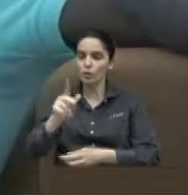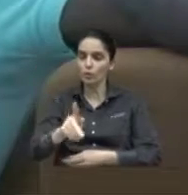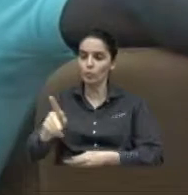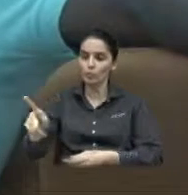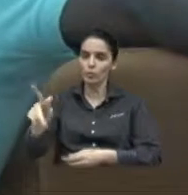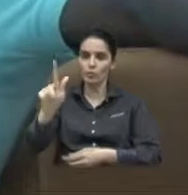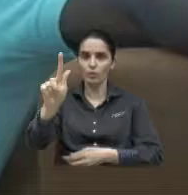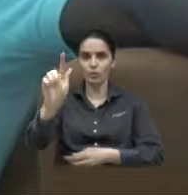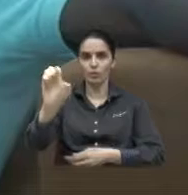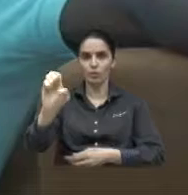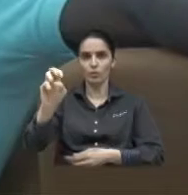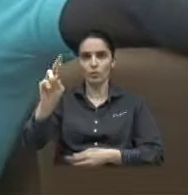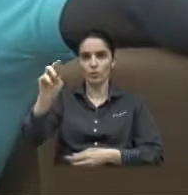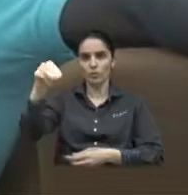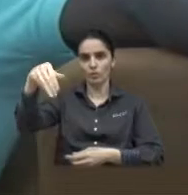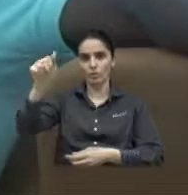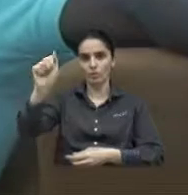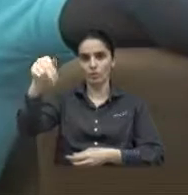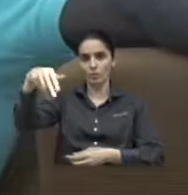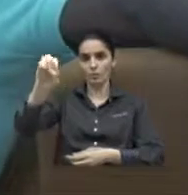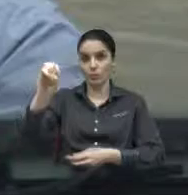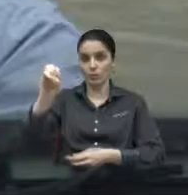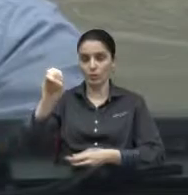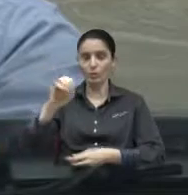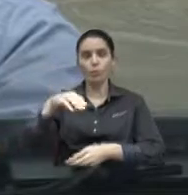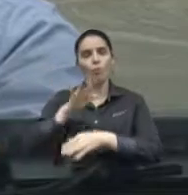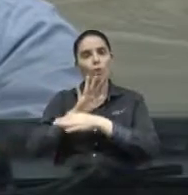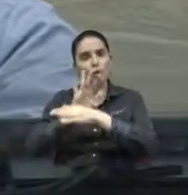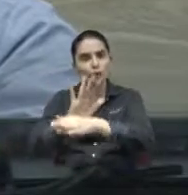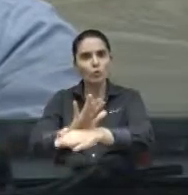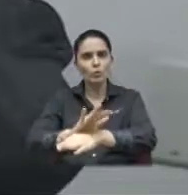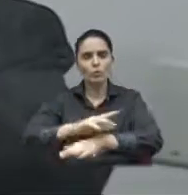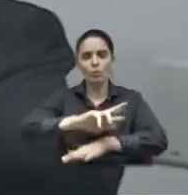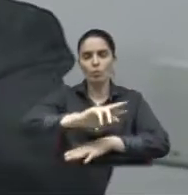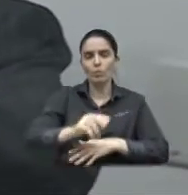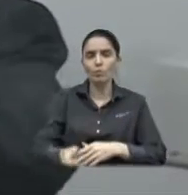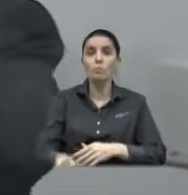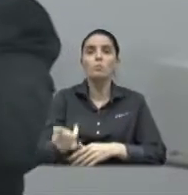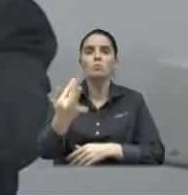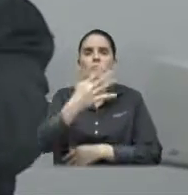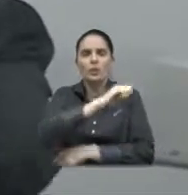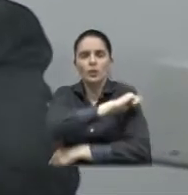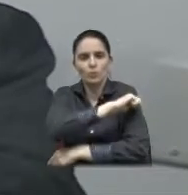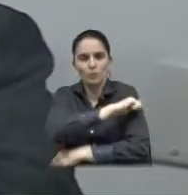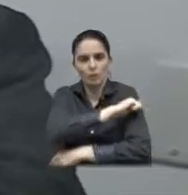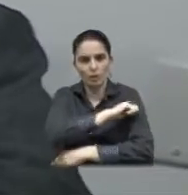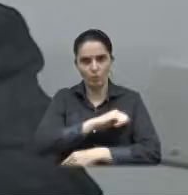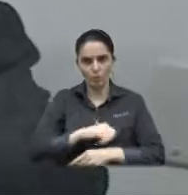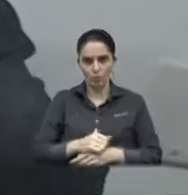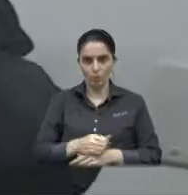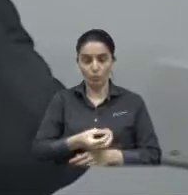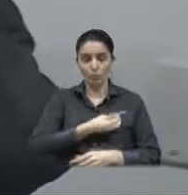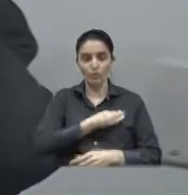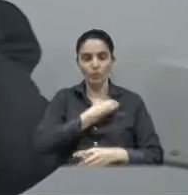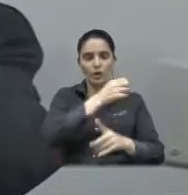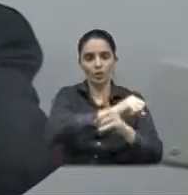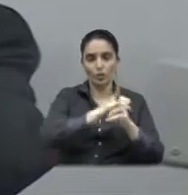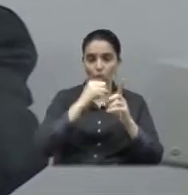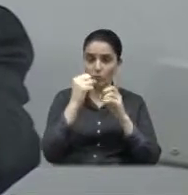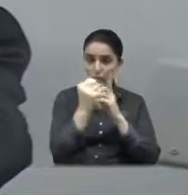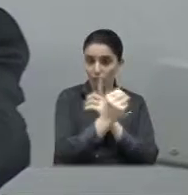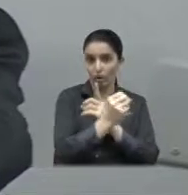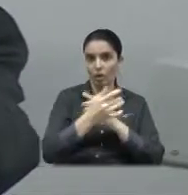parte social, tantos alunos, tantos filhos de pessoas que precisavam de uma palavra amiga, de uma